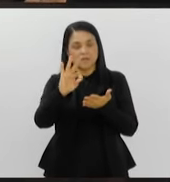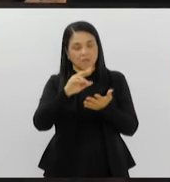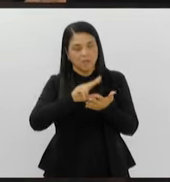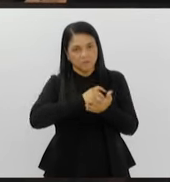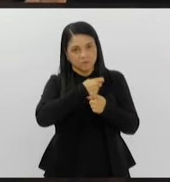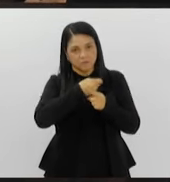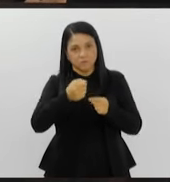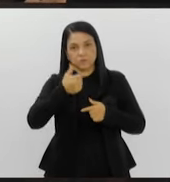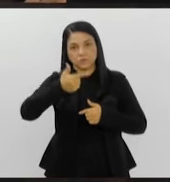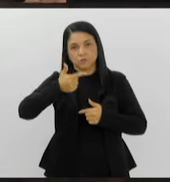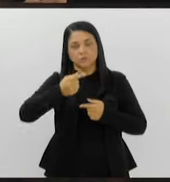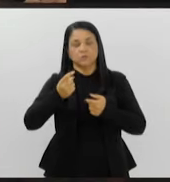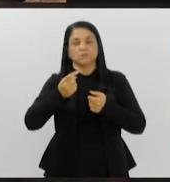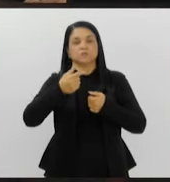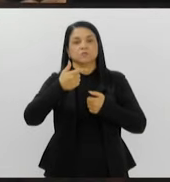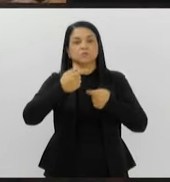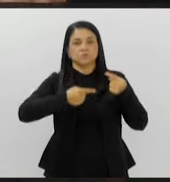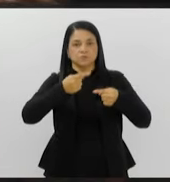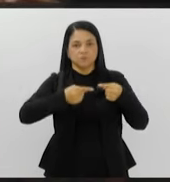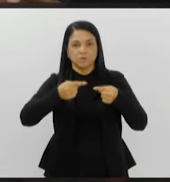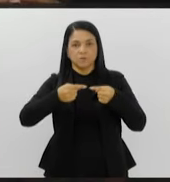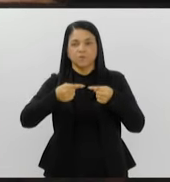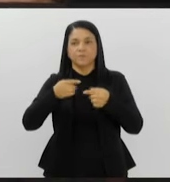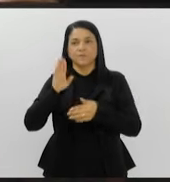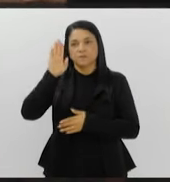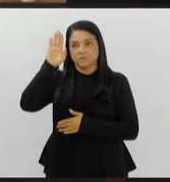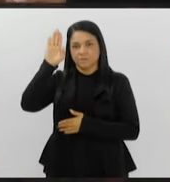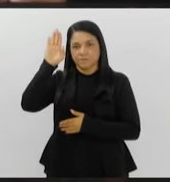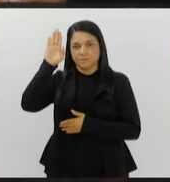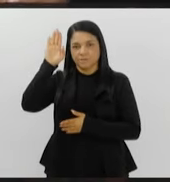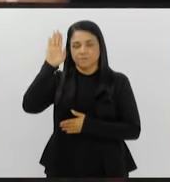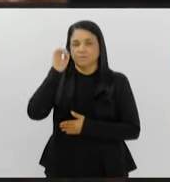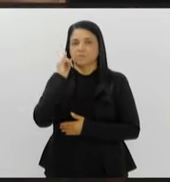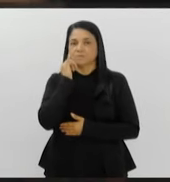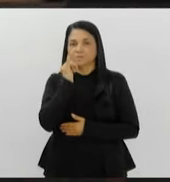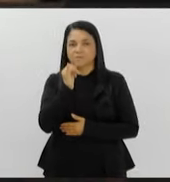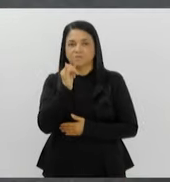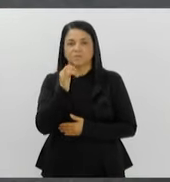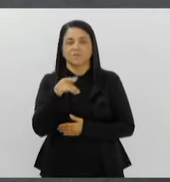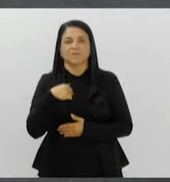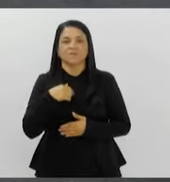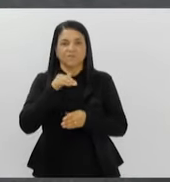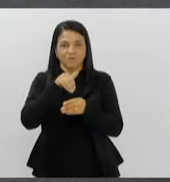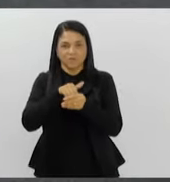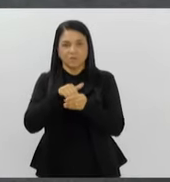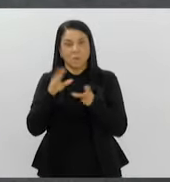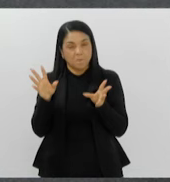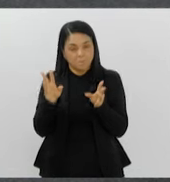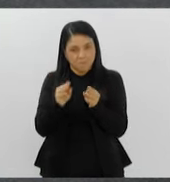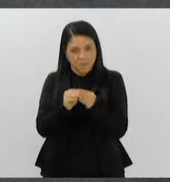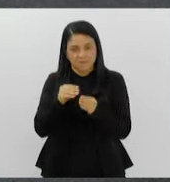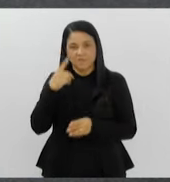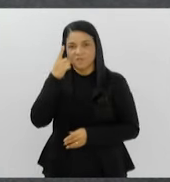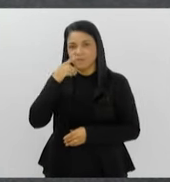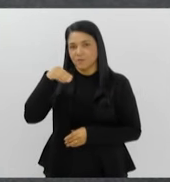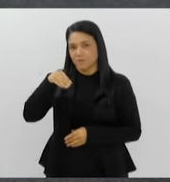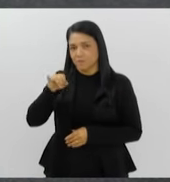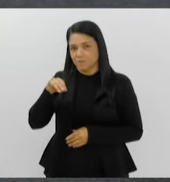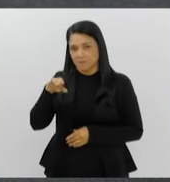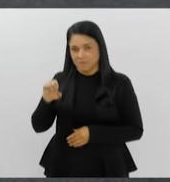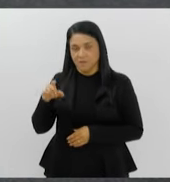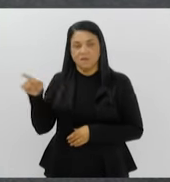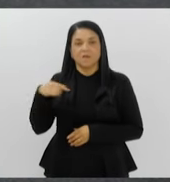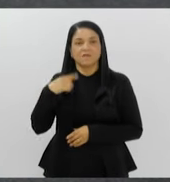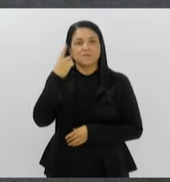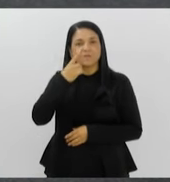vencido para a segunda discussão. Para a declaração breve. Deputado Carlos Mink, por favor. Serei breve porque a deputada Tia Ju, a deputada